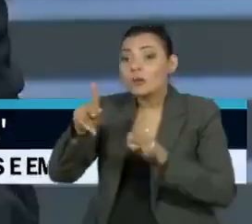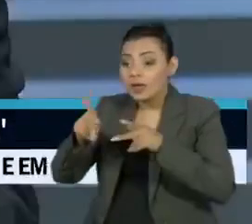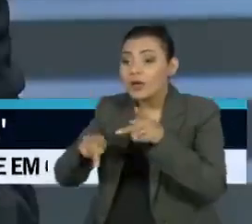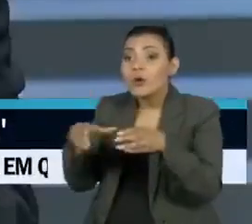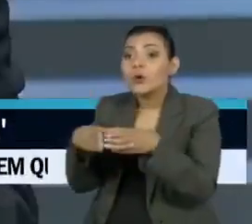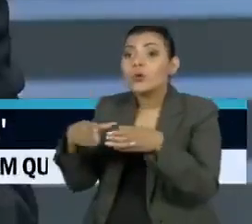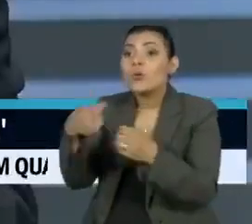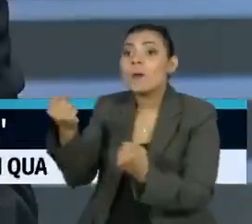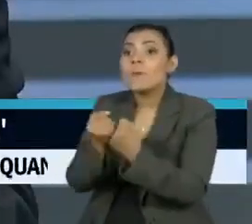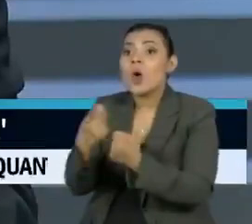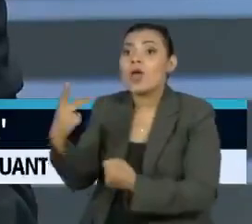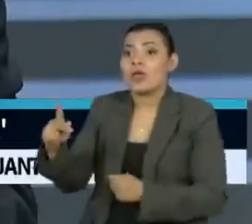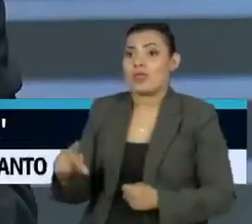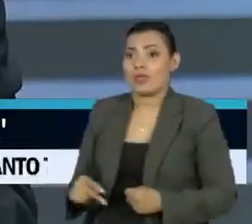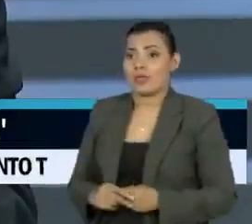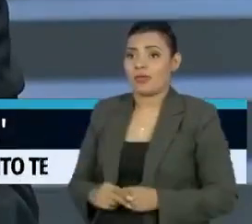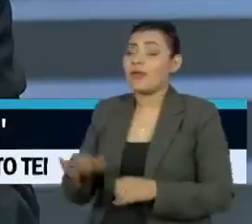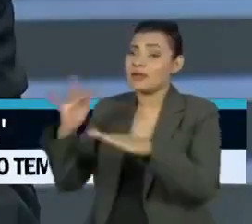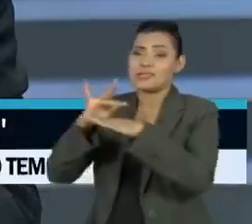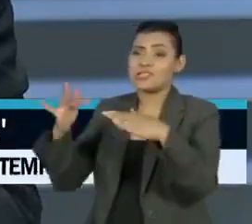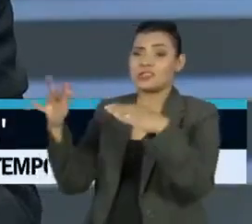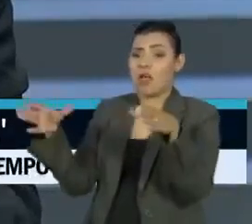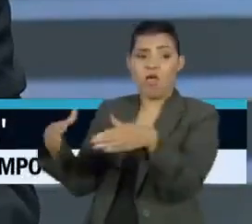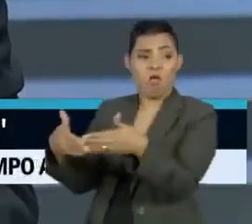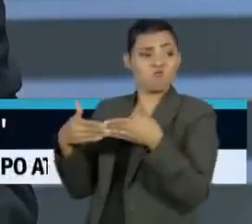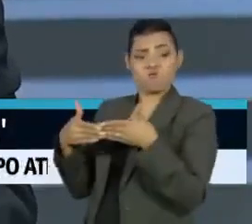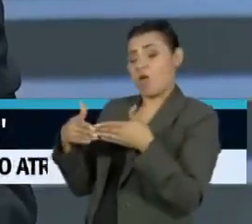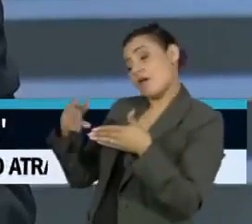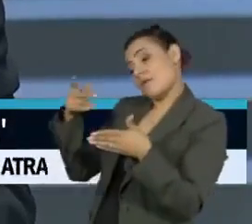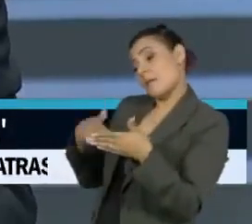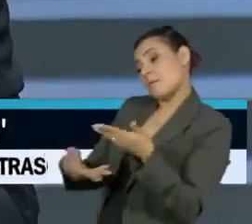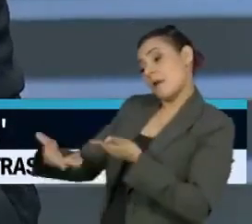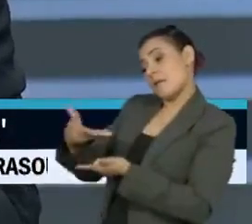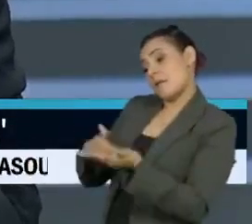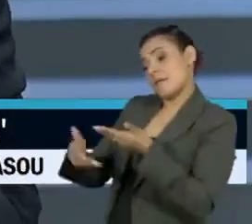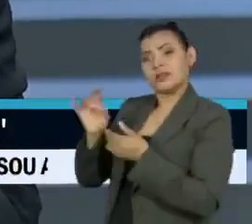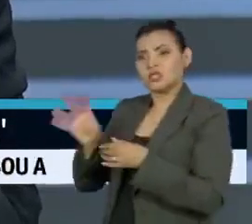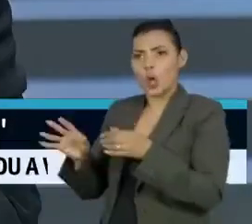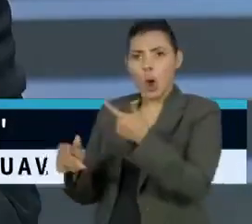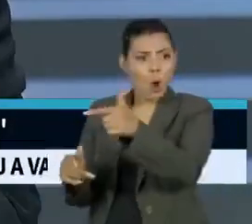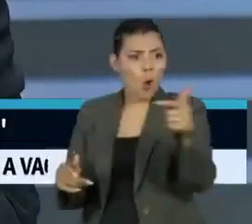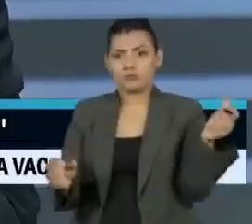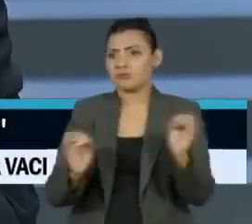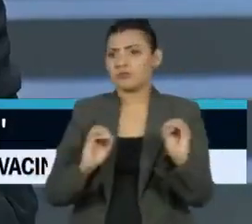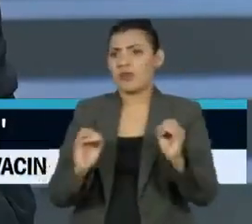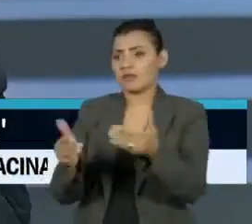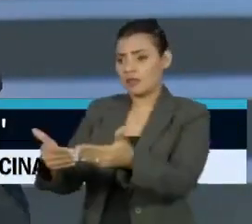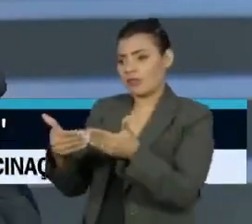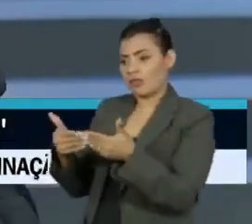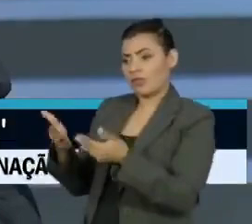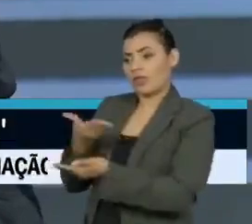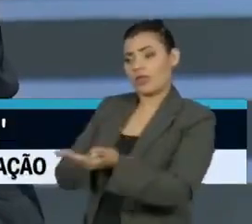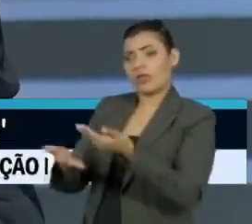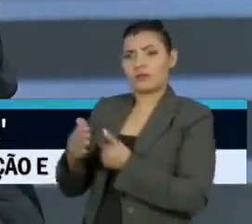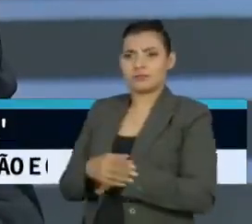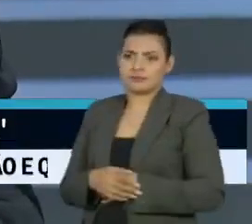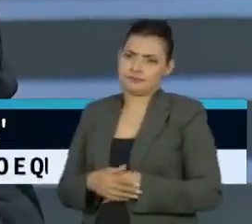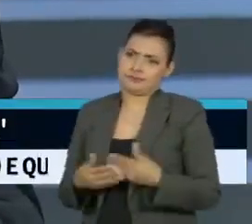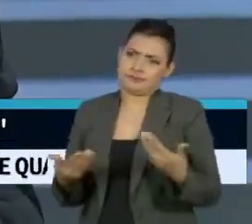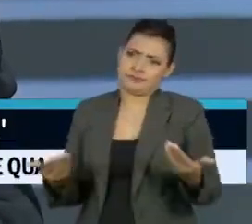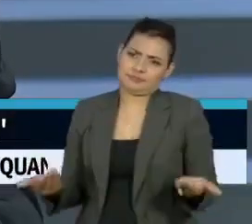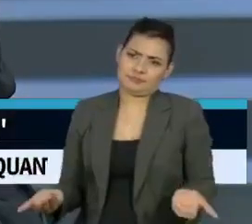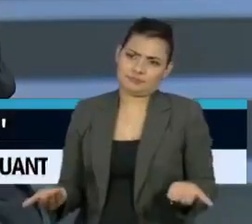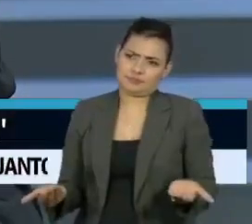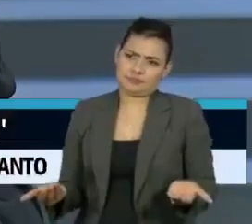eleitorado dele é um homem redes sociais e bolsonaro né e redes sociais e um ambiente onde você tem um verdadeiro poço